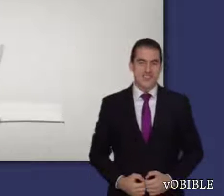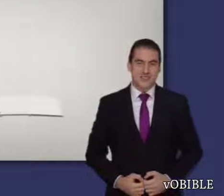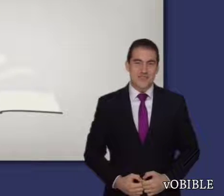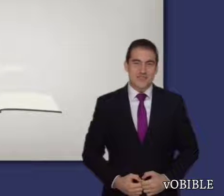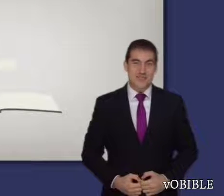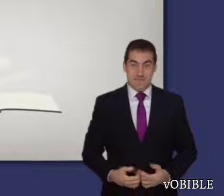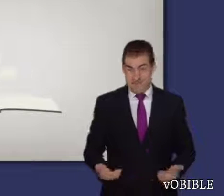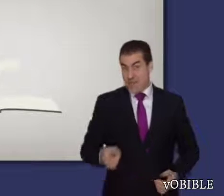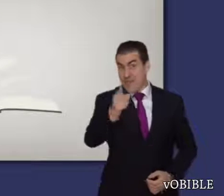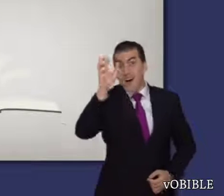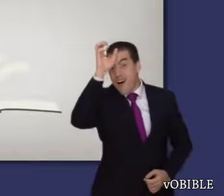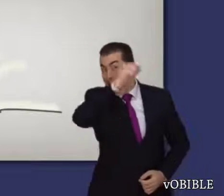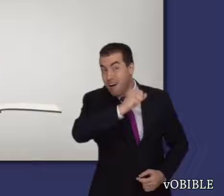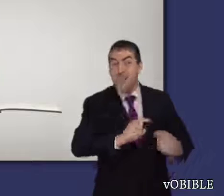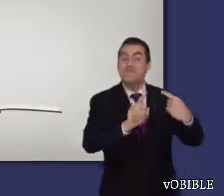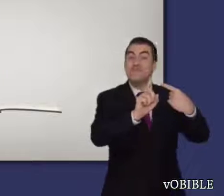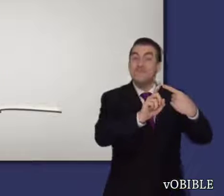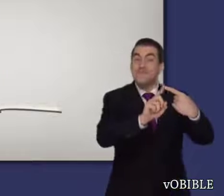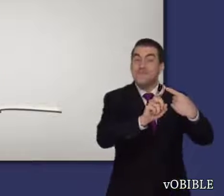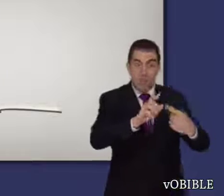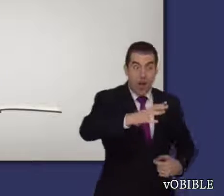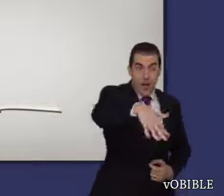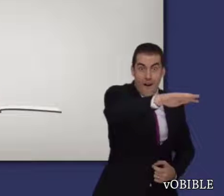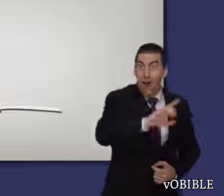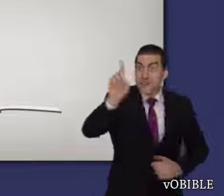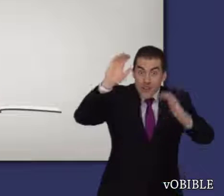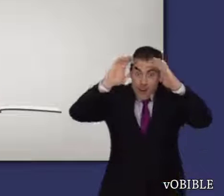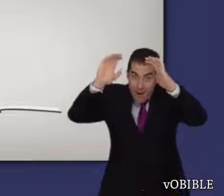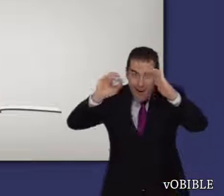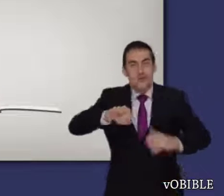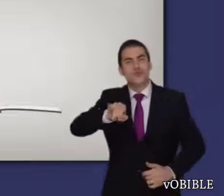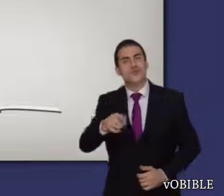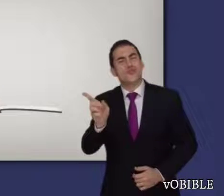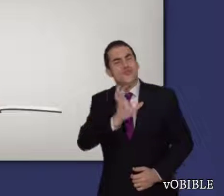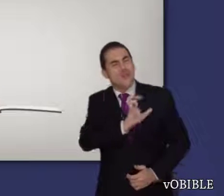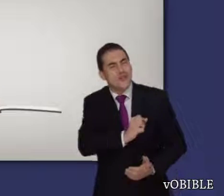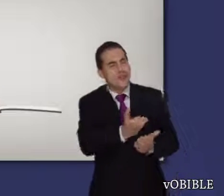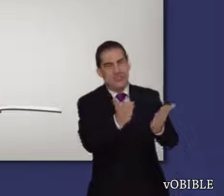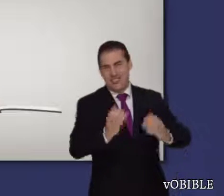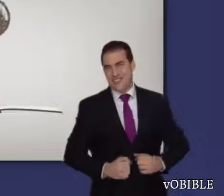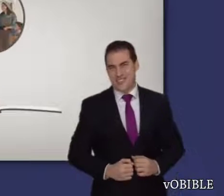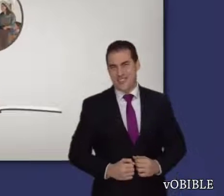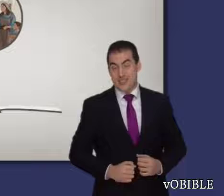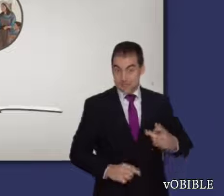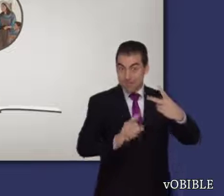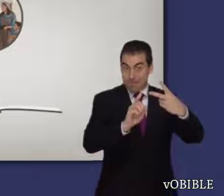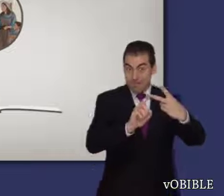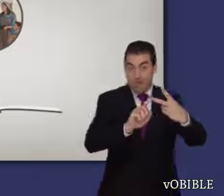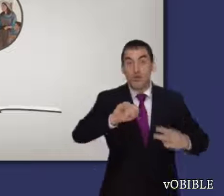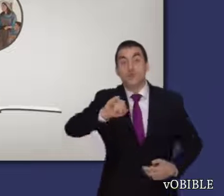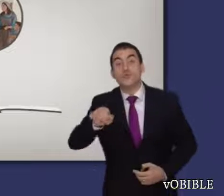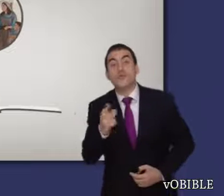Ao ler 2 João, veja o amor que o apóstolo João sentia pelos seus irmãos. Como ele queria que